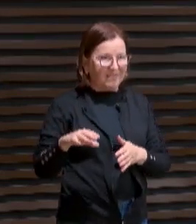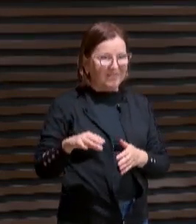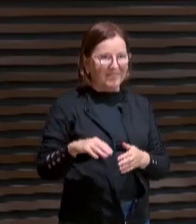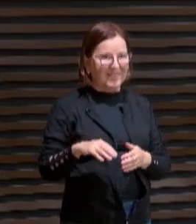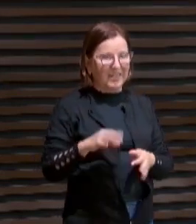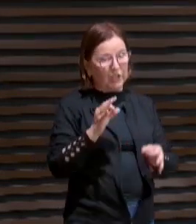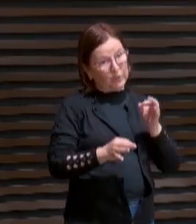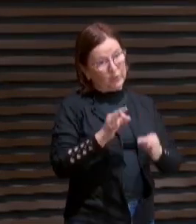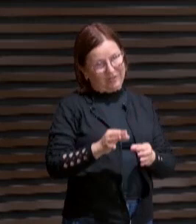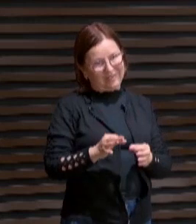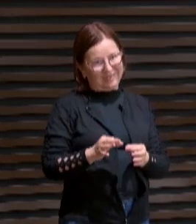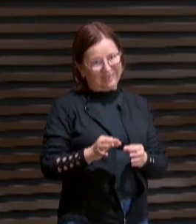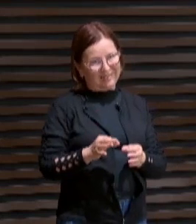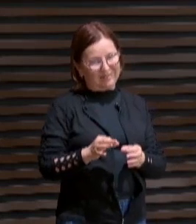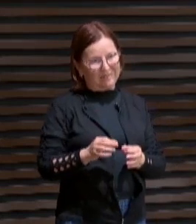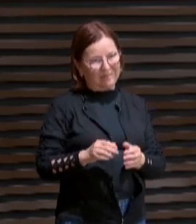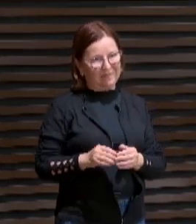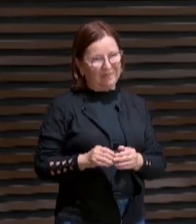da justiça humana.